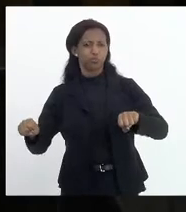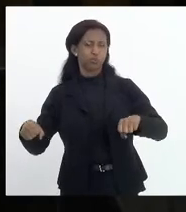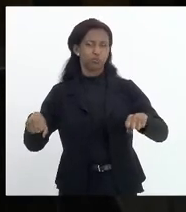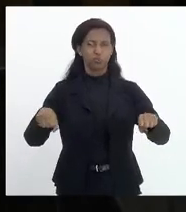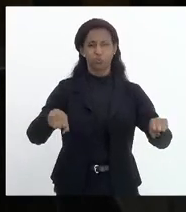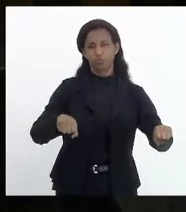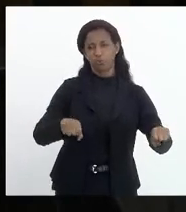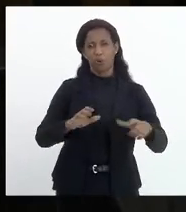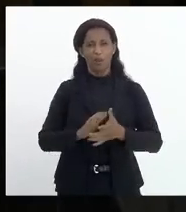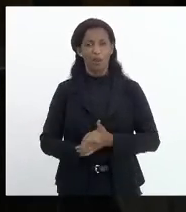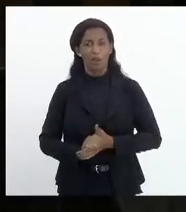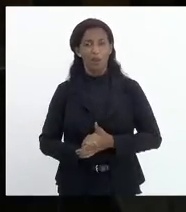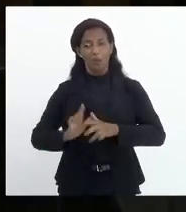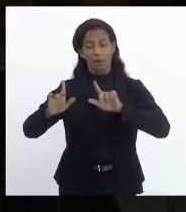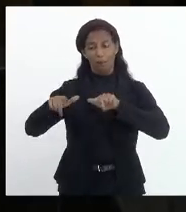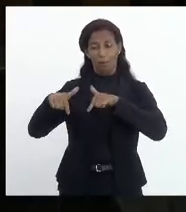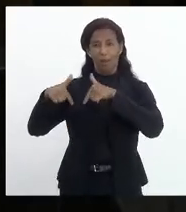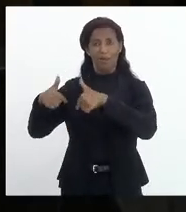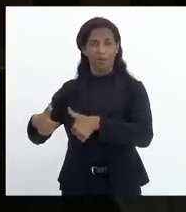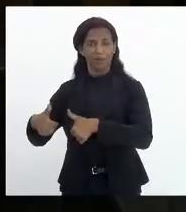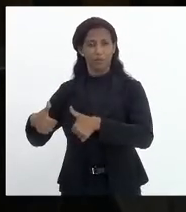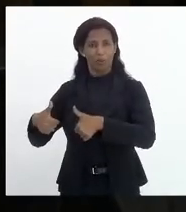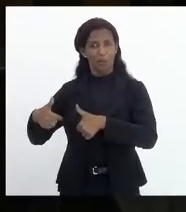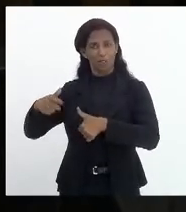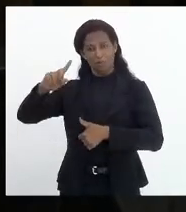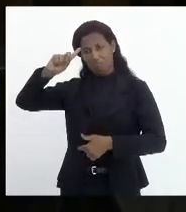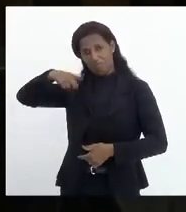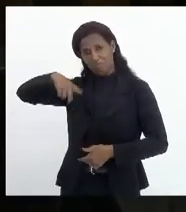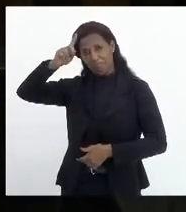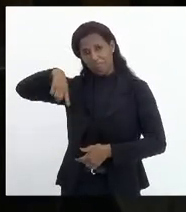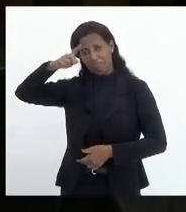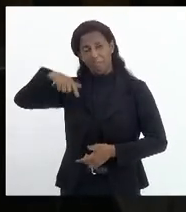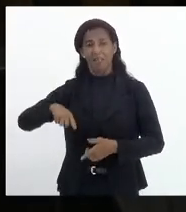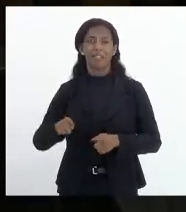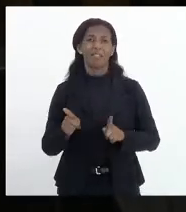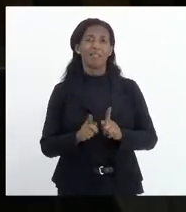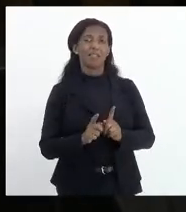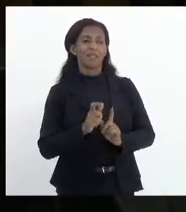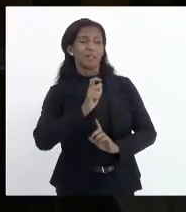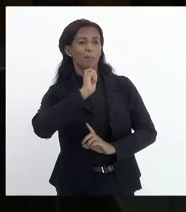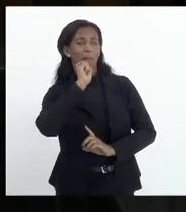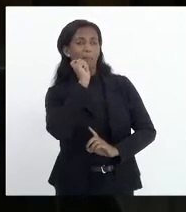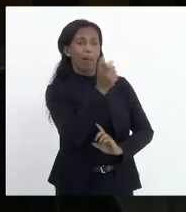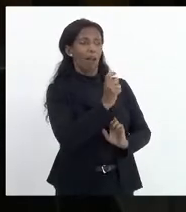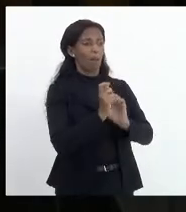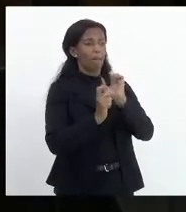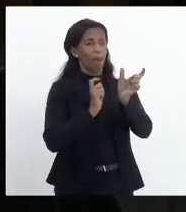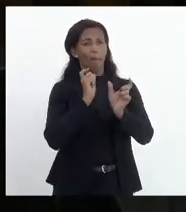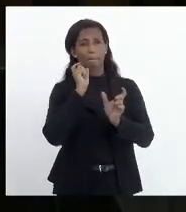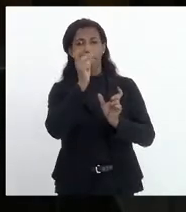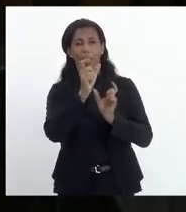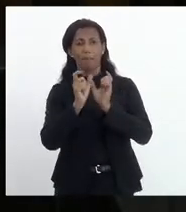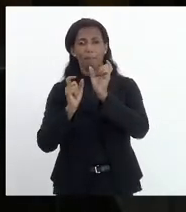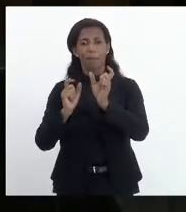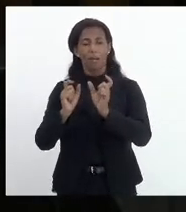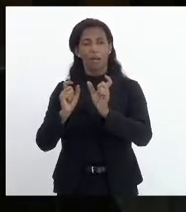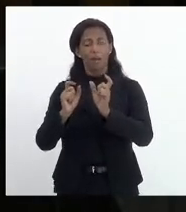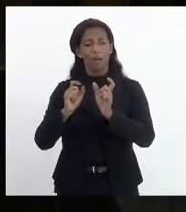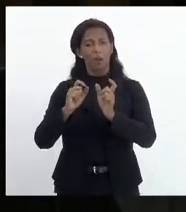atitudes negacionistas e agredir incessantemente os outros poderes